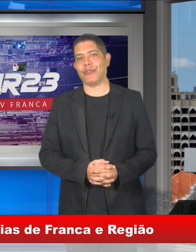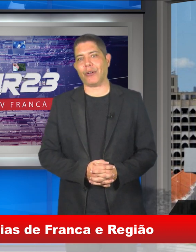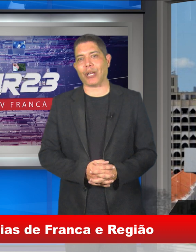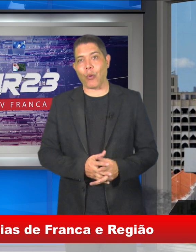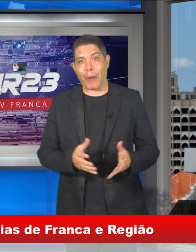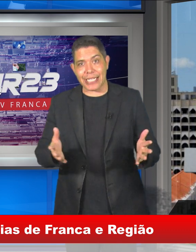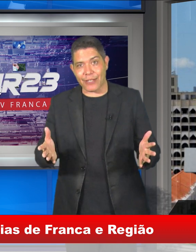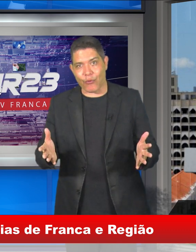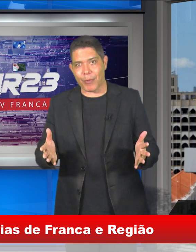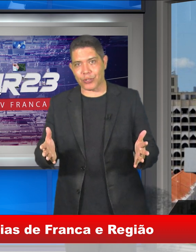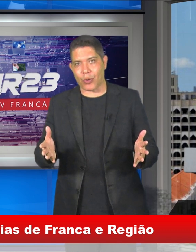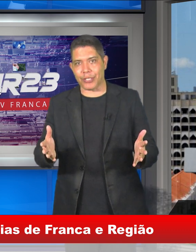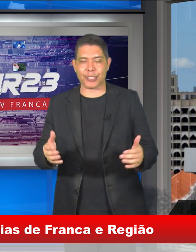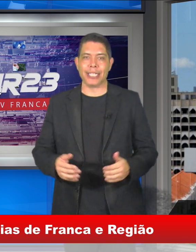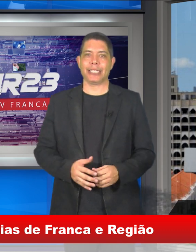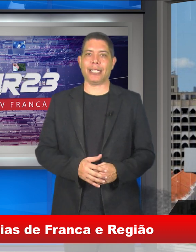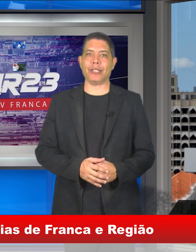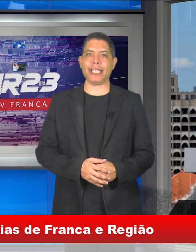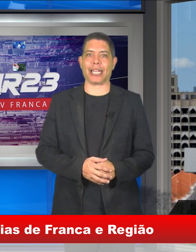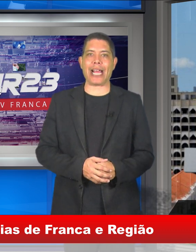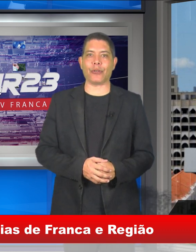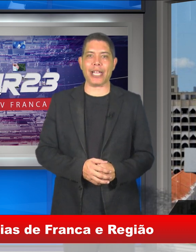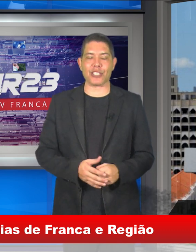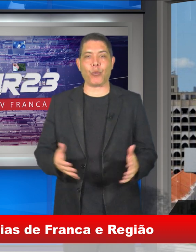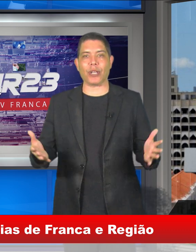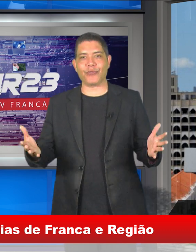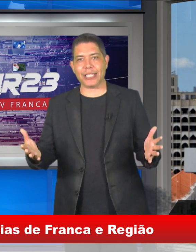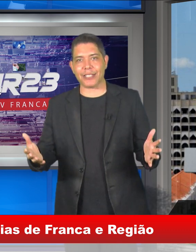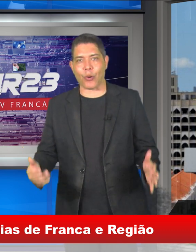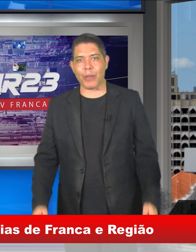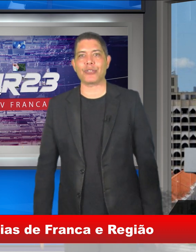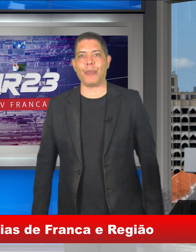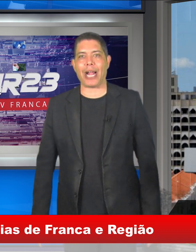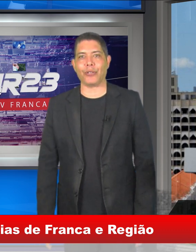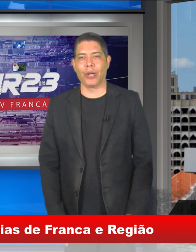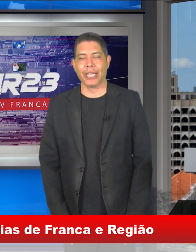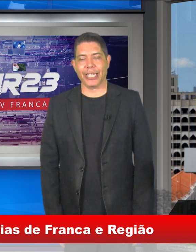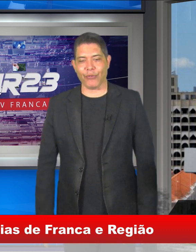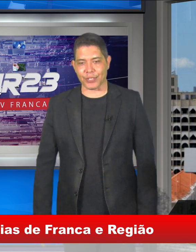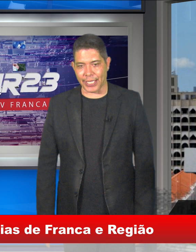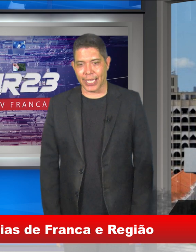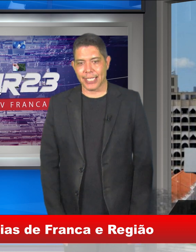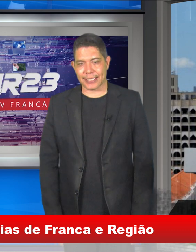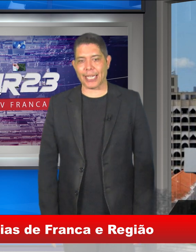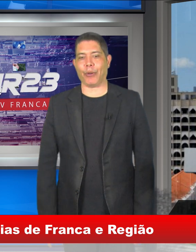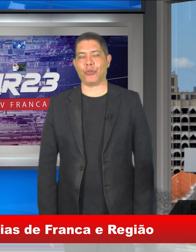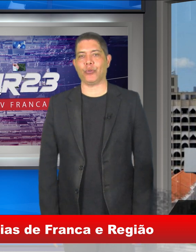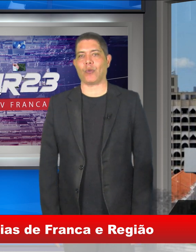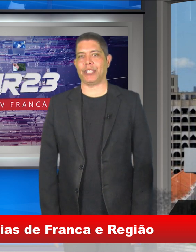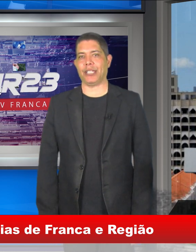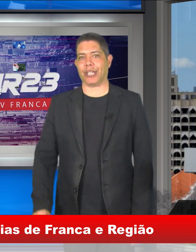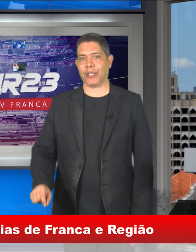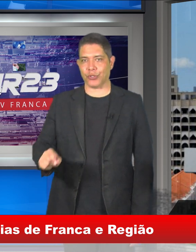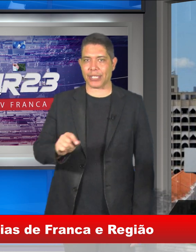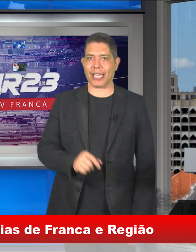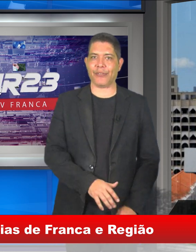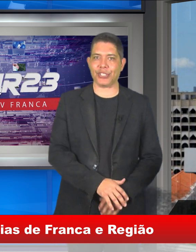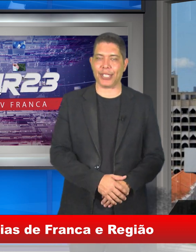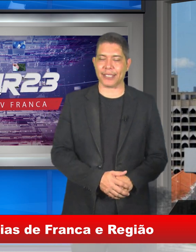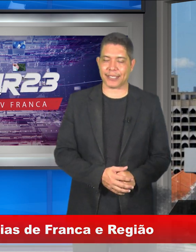gente está de volta com mais informações, dando aí, é claro, né, as boas-vindas ao mês de maio e você sempre junto com a gente aqui